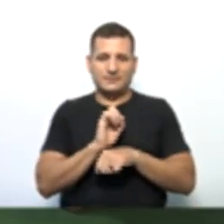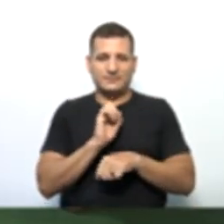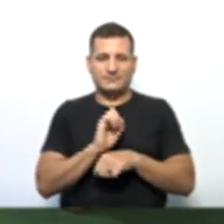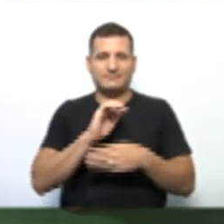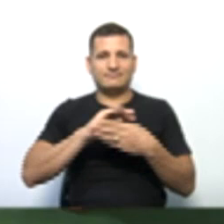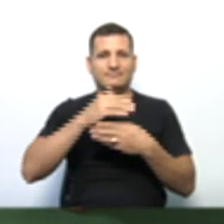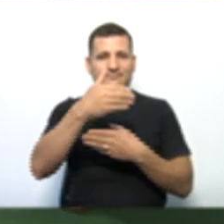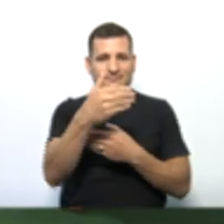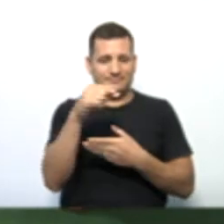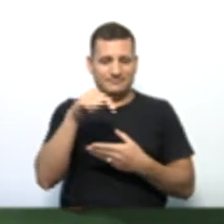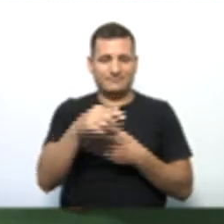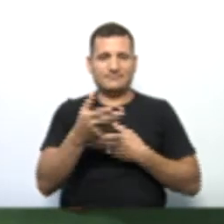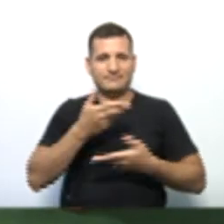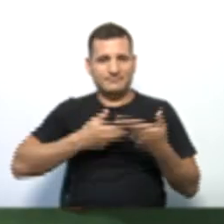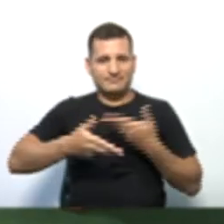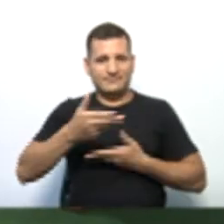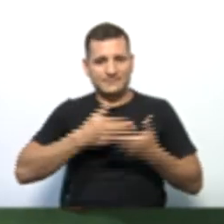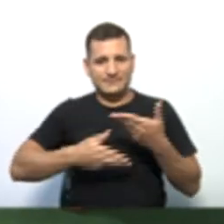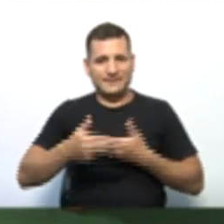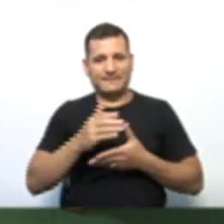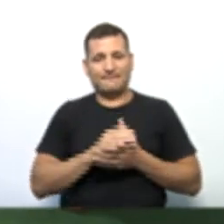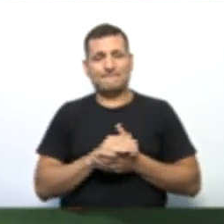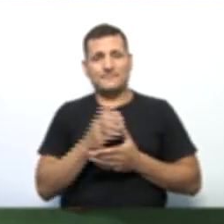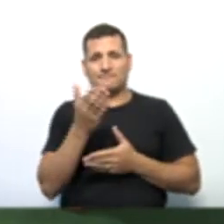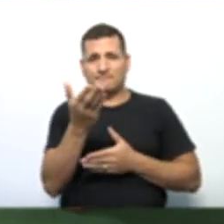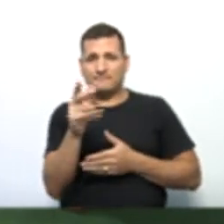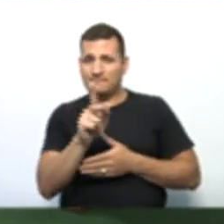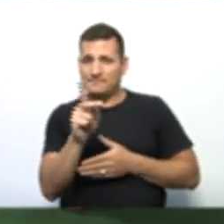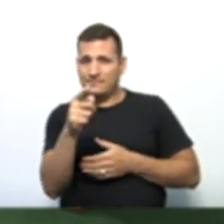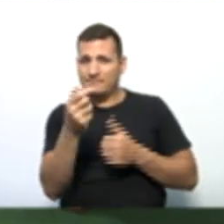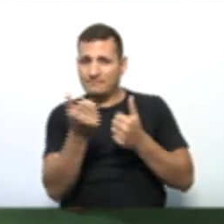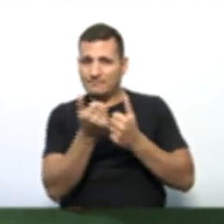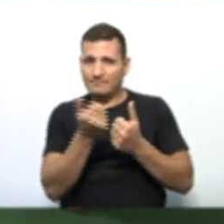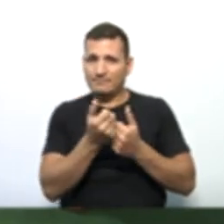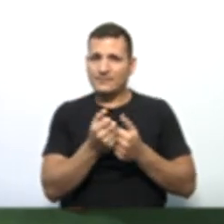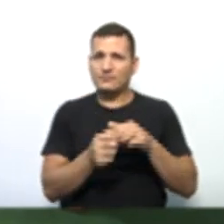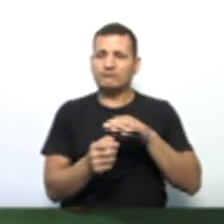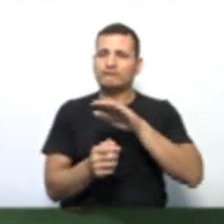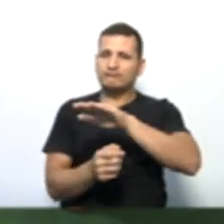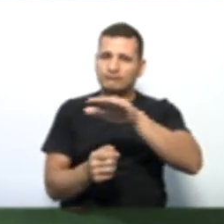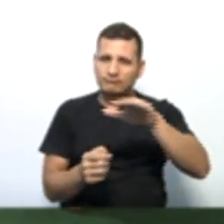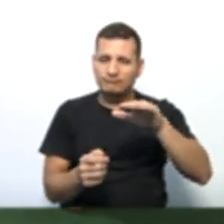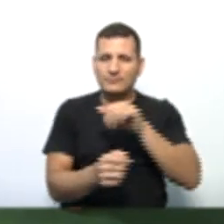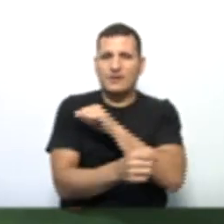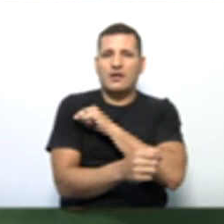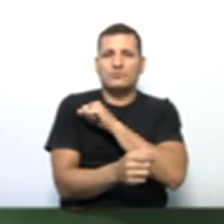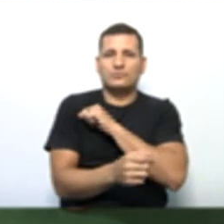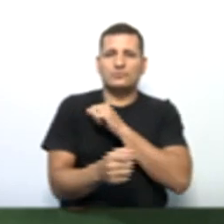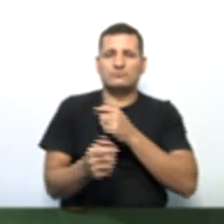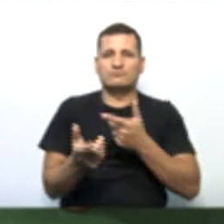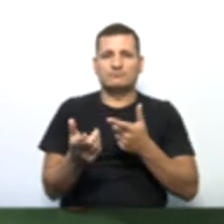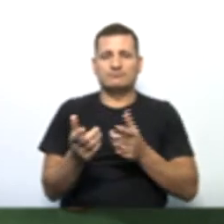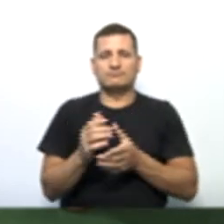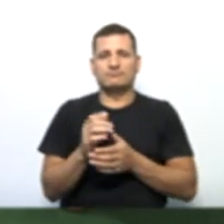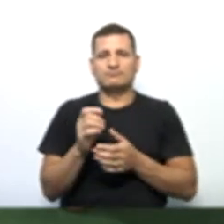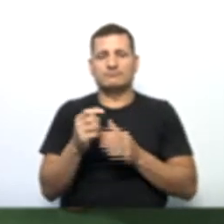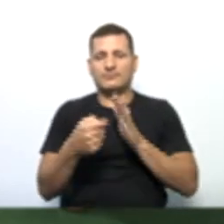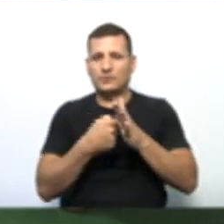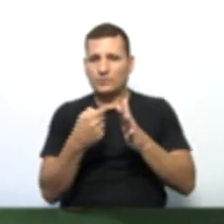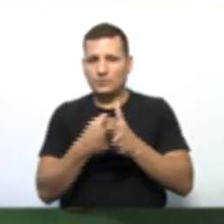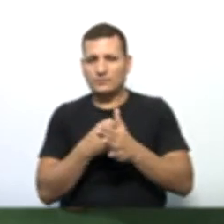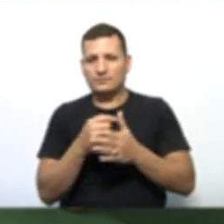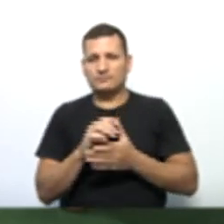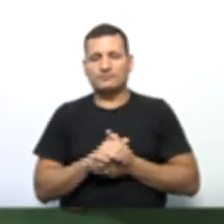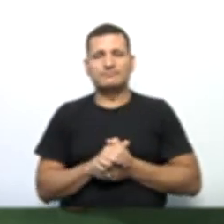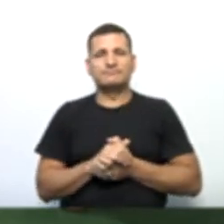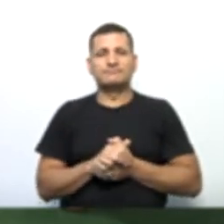né, a interação. Né? Mais uma vez, professor presencial que está aí no polo, incentive os alunos, né, no momento de fazer. E a gente está aguardando aqui, bem tranquila essa